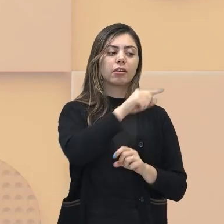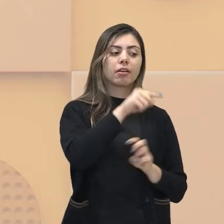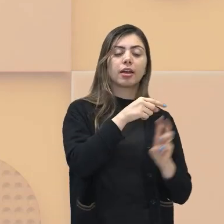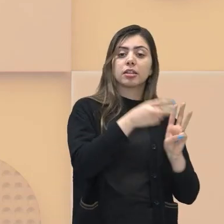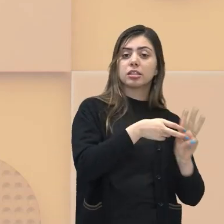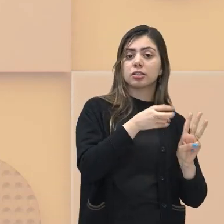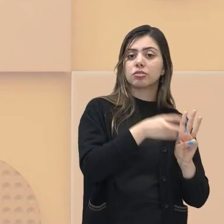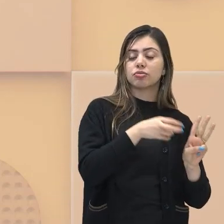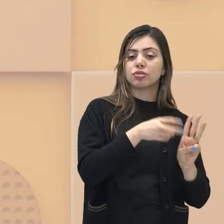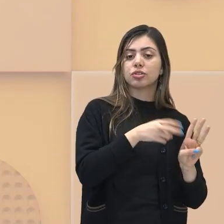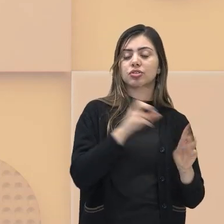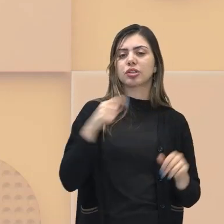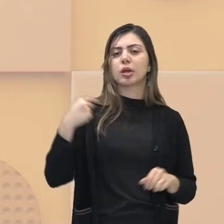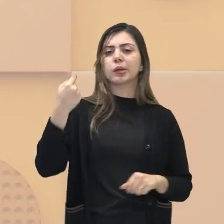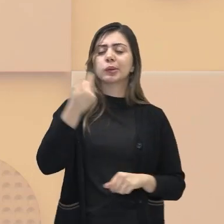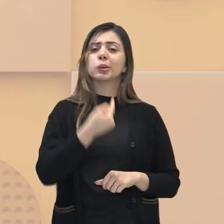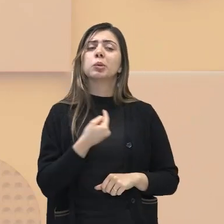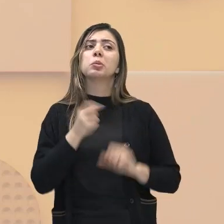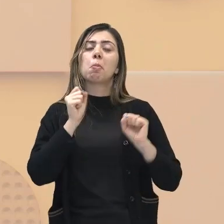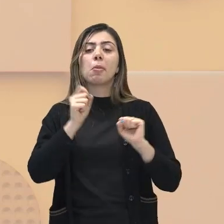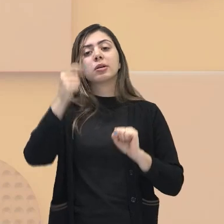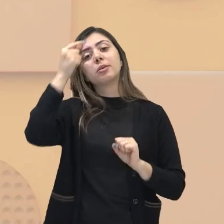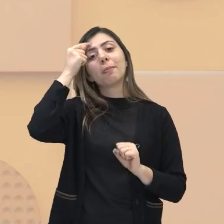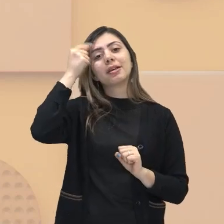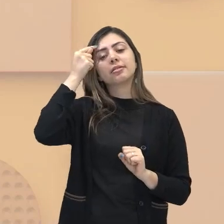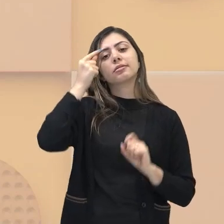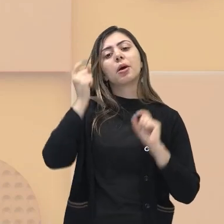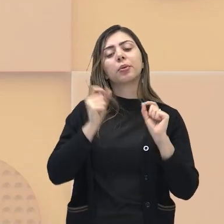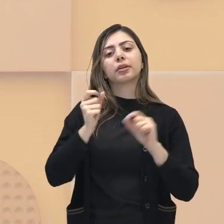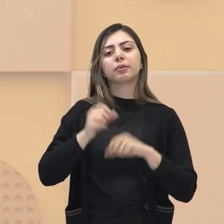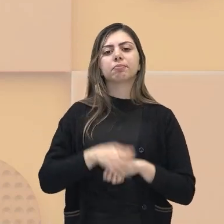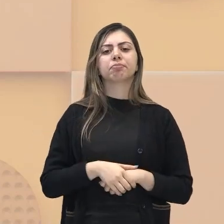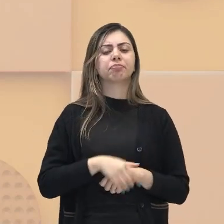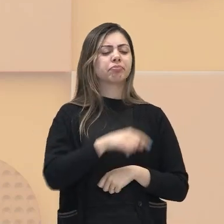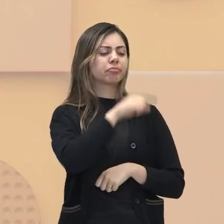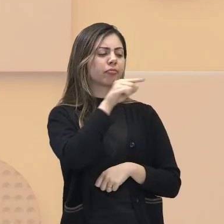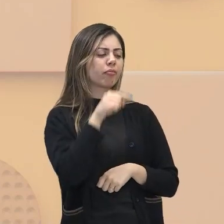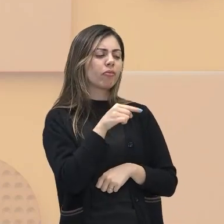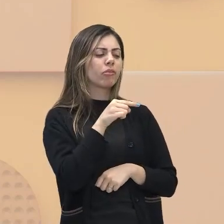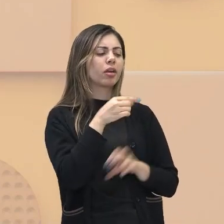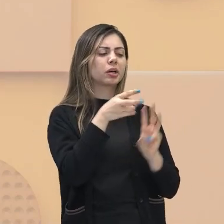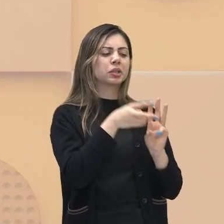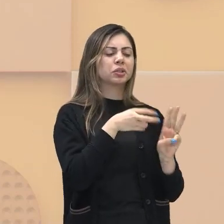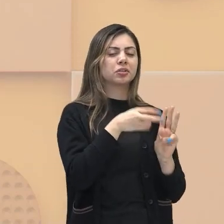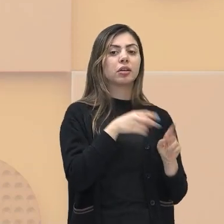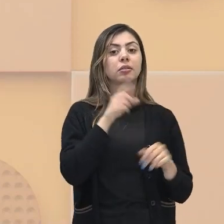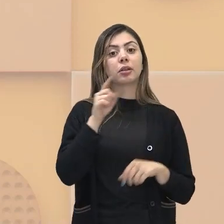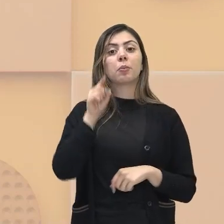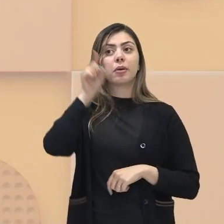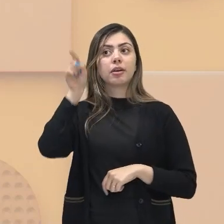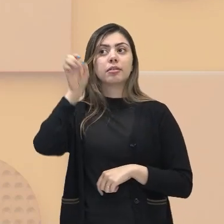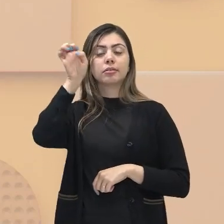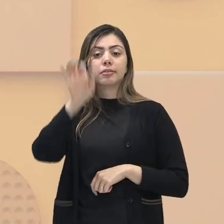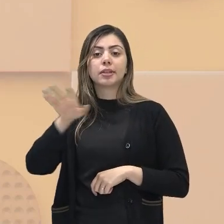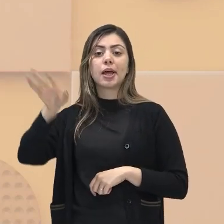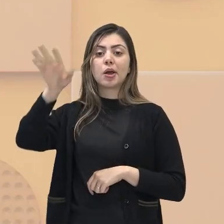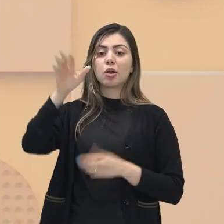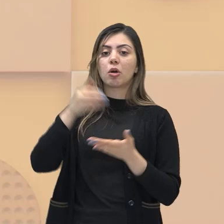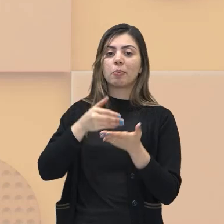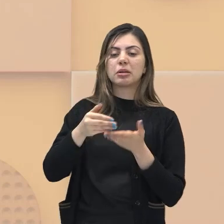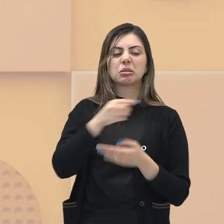indígena, nós podemos achar que aquela visão que o europeu construiu do indígena